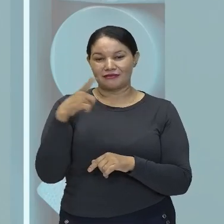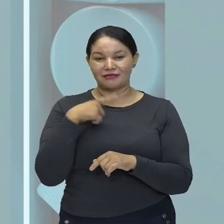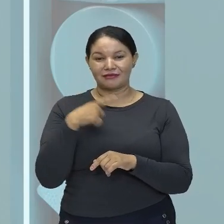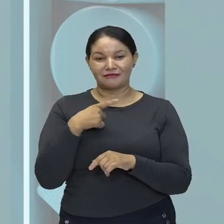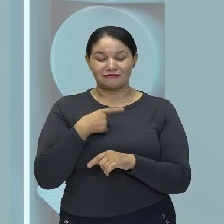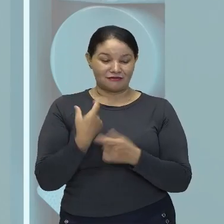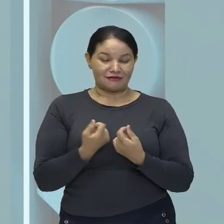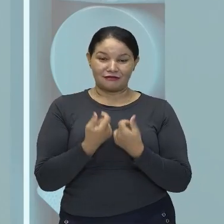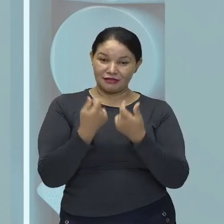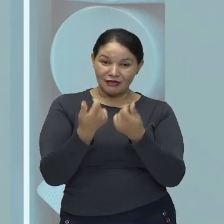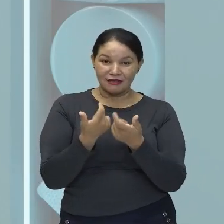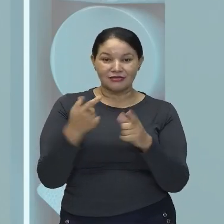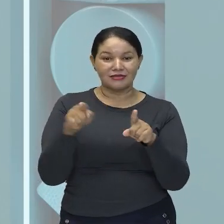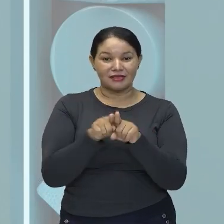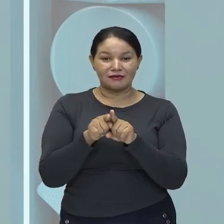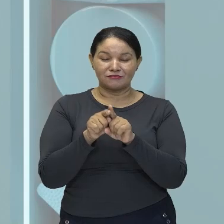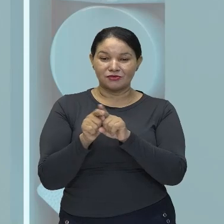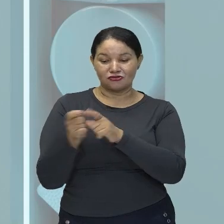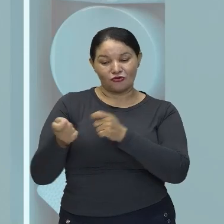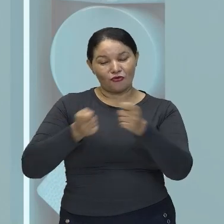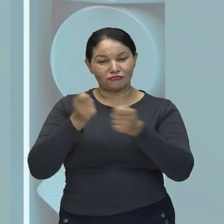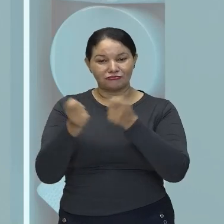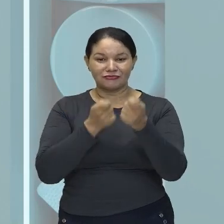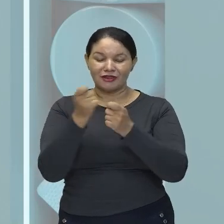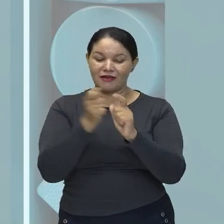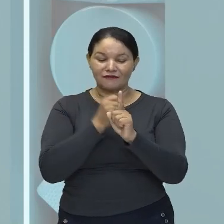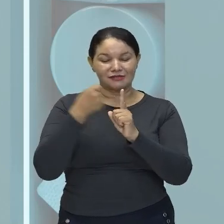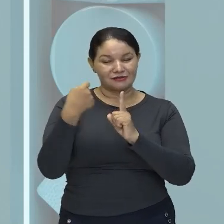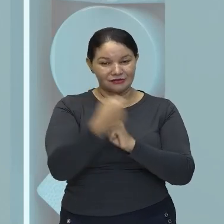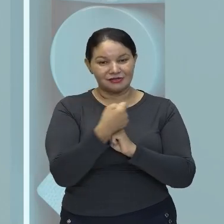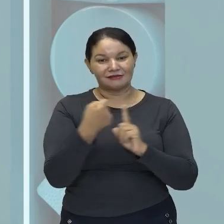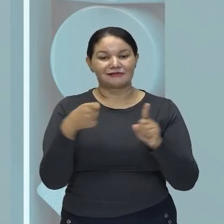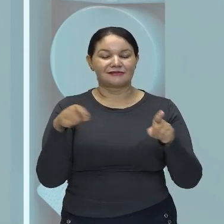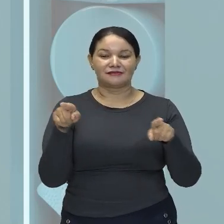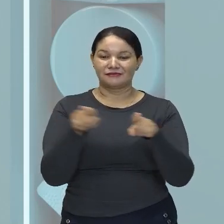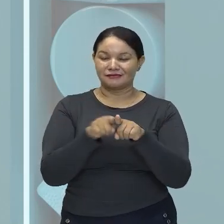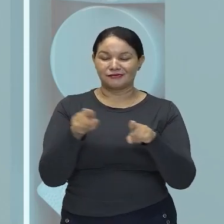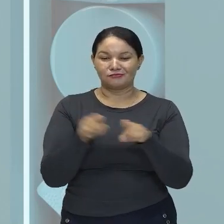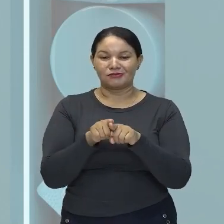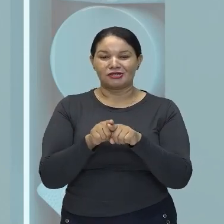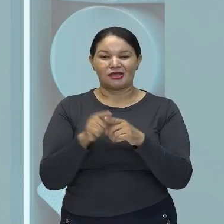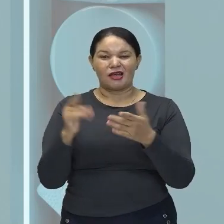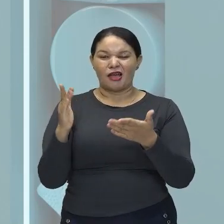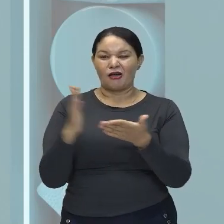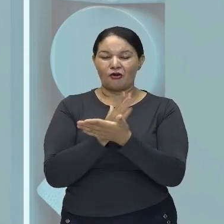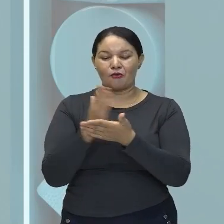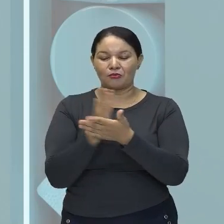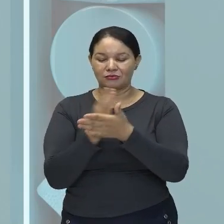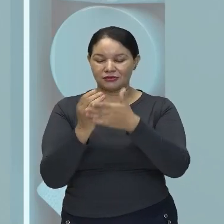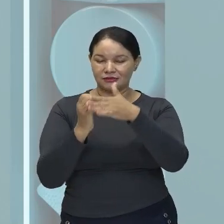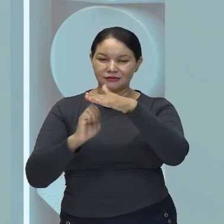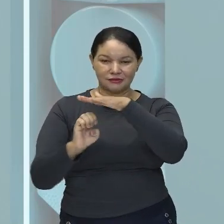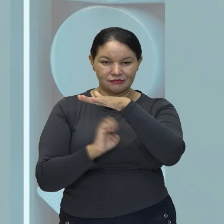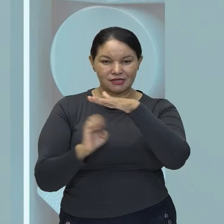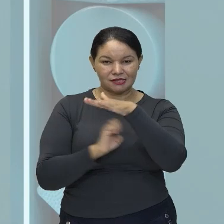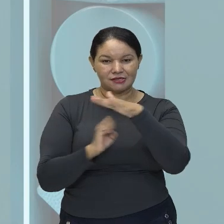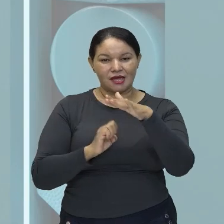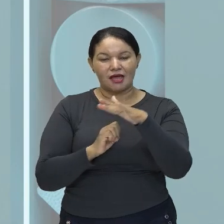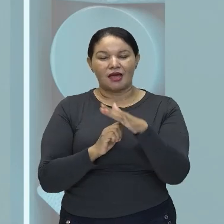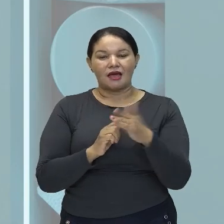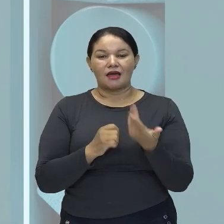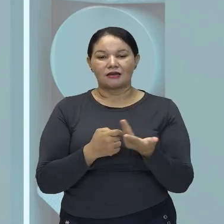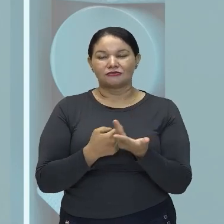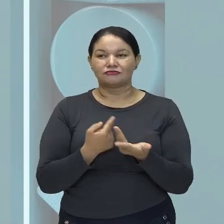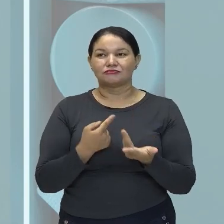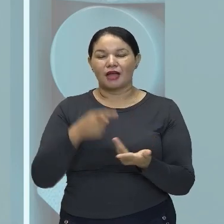que manipulavam a sociedade, os grandes empresários ali daquela época, os donos de fábricas,